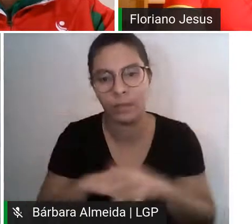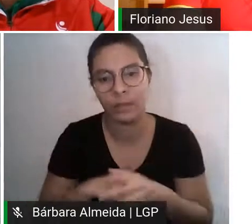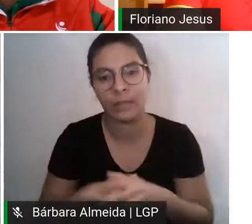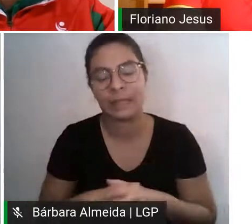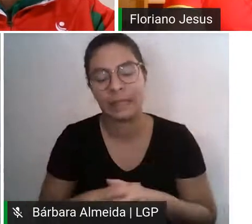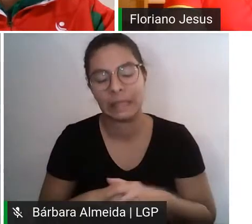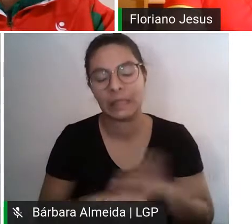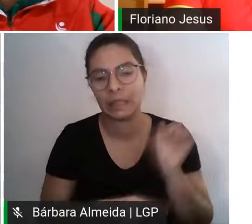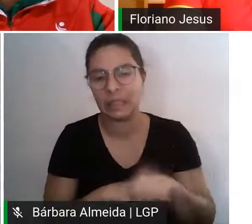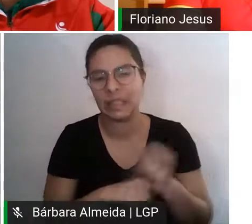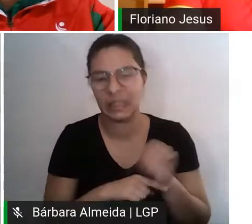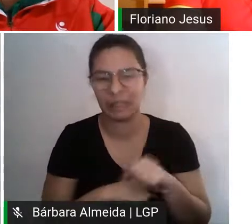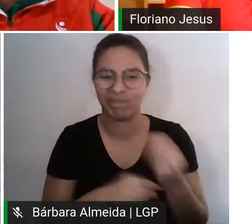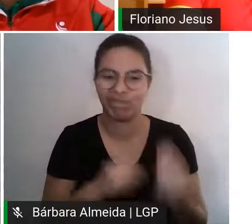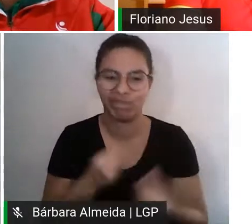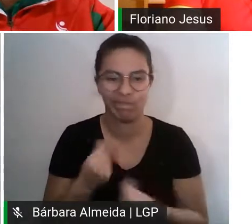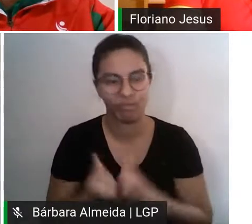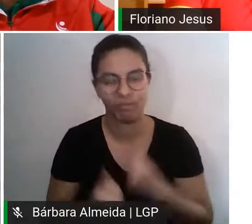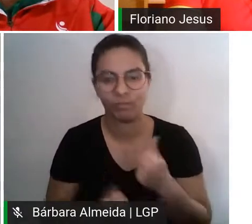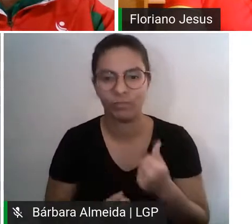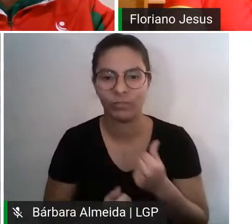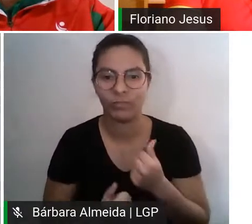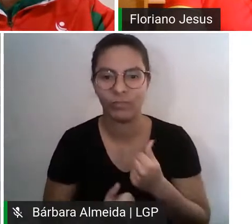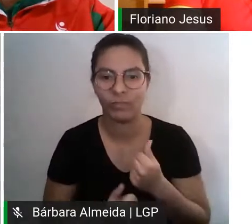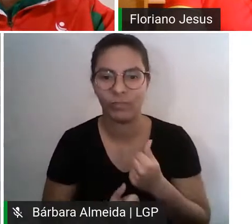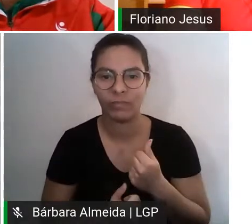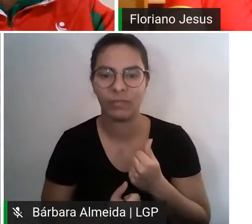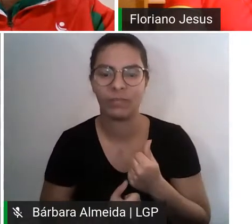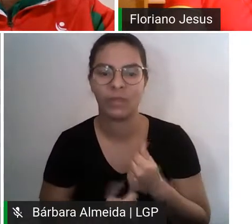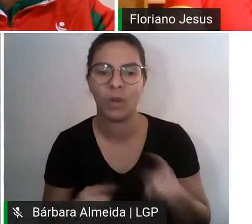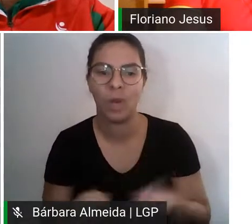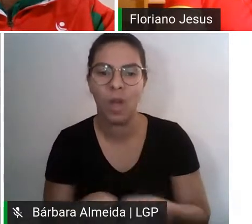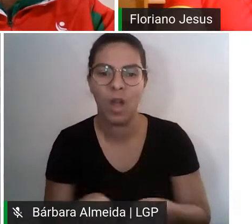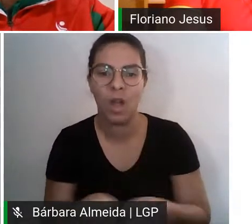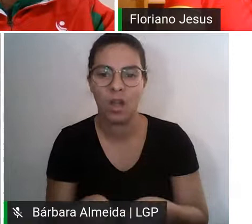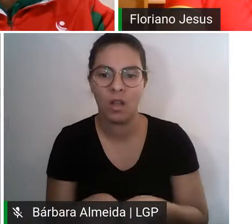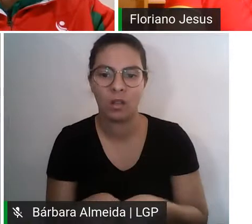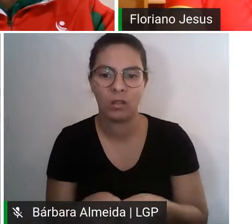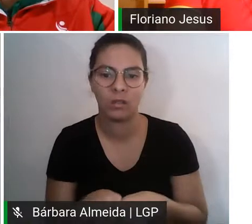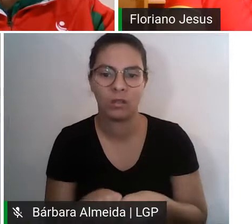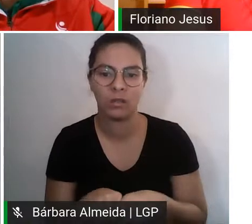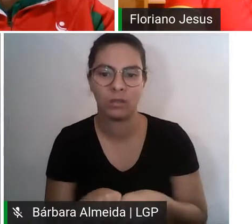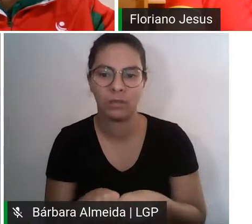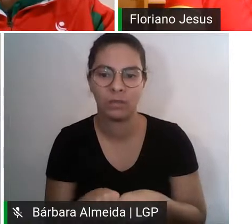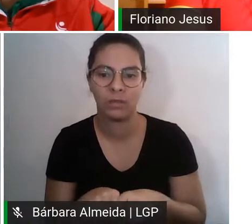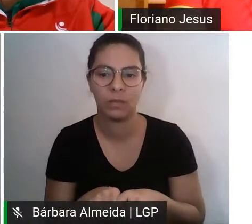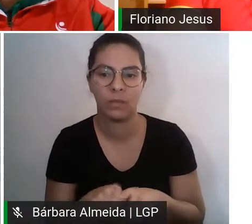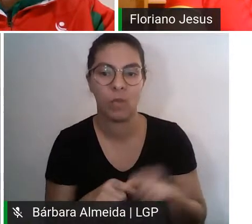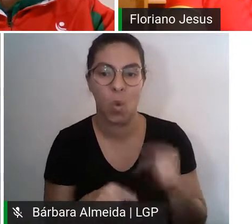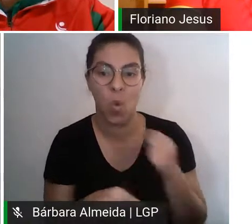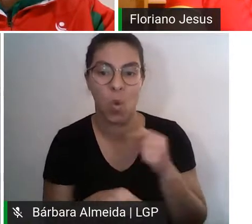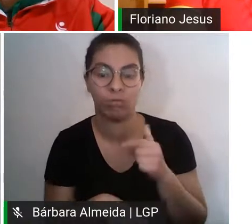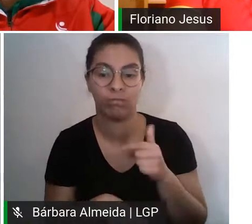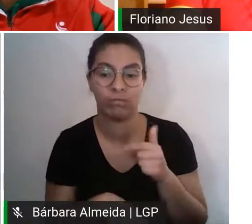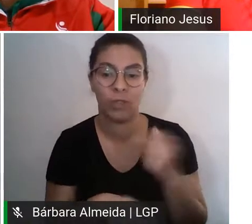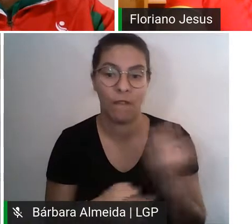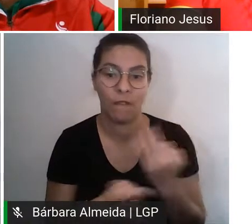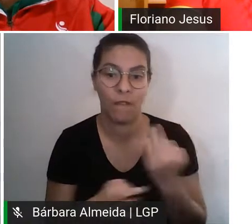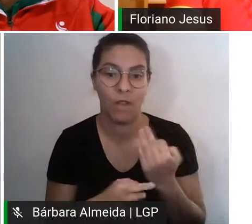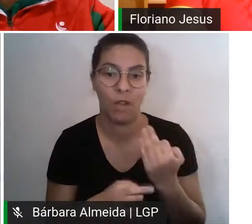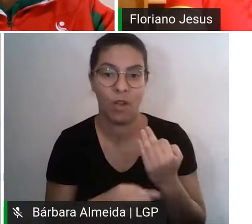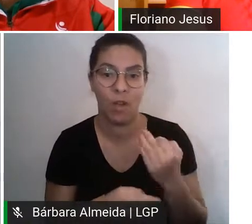Sim, eu fiquei tendo... Nós trabalhamos 11 meses para uma prova,